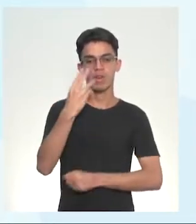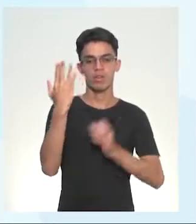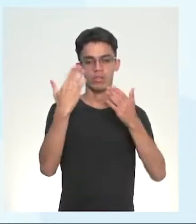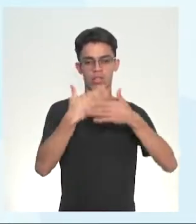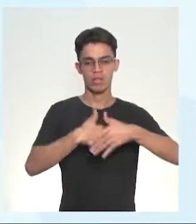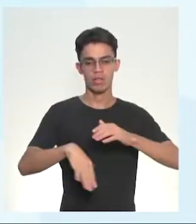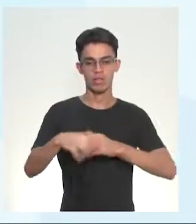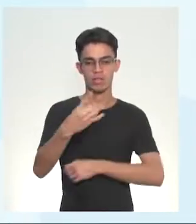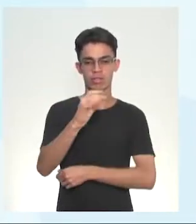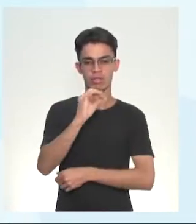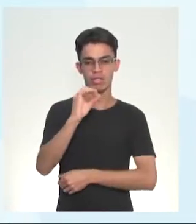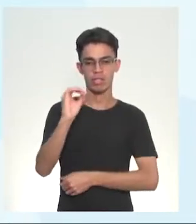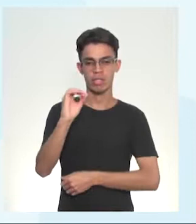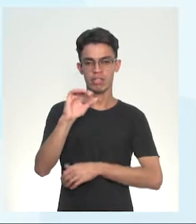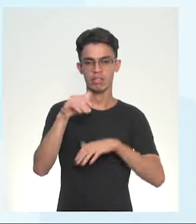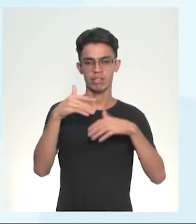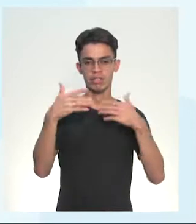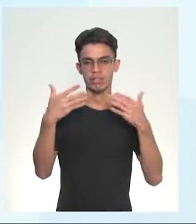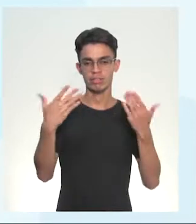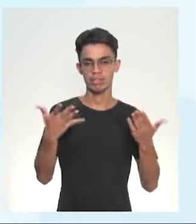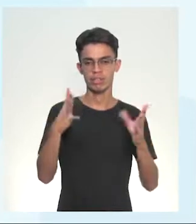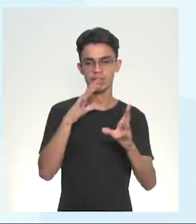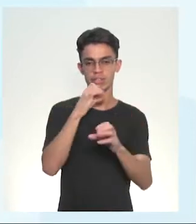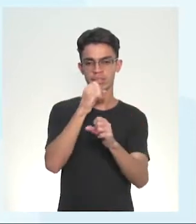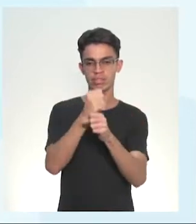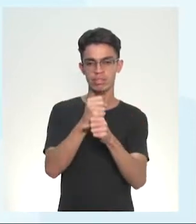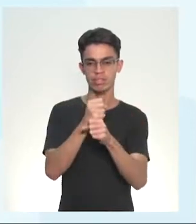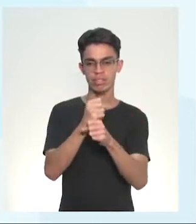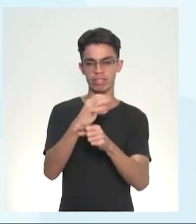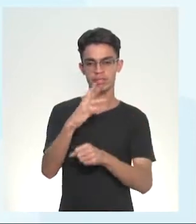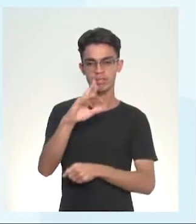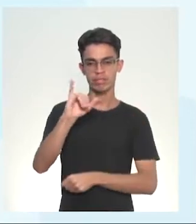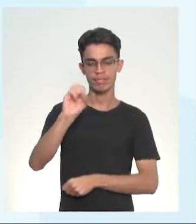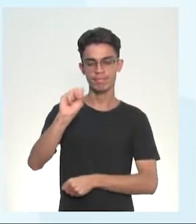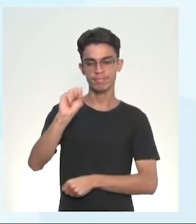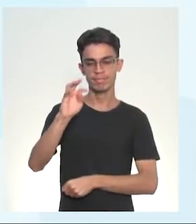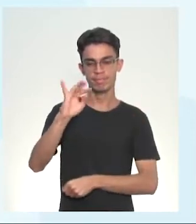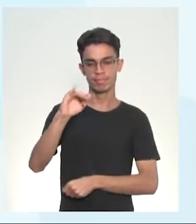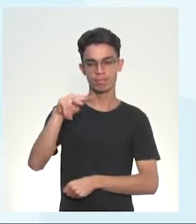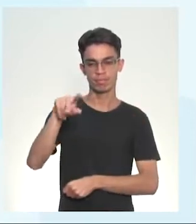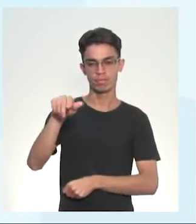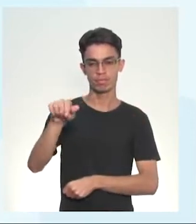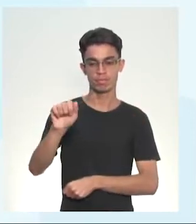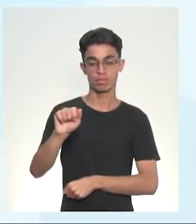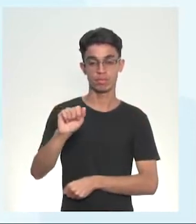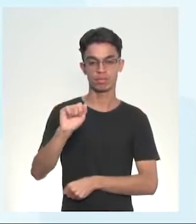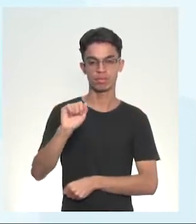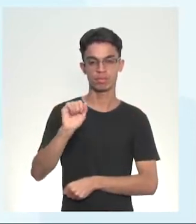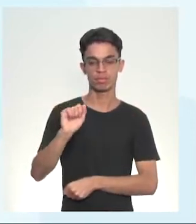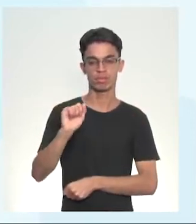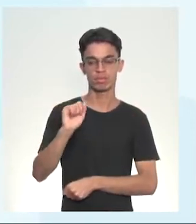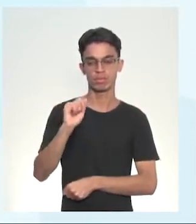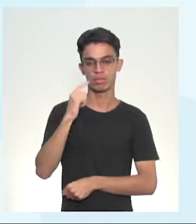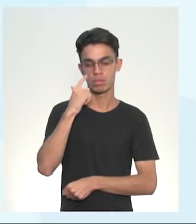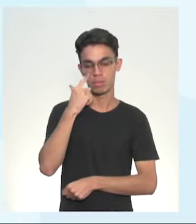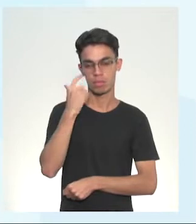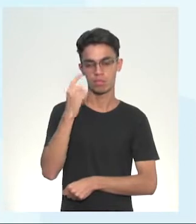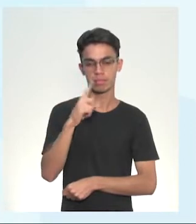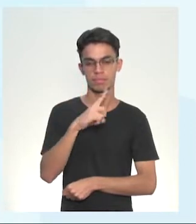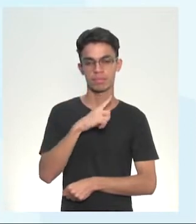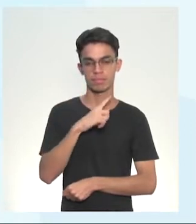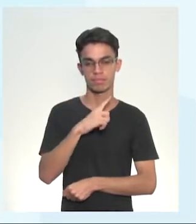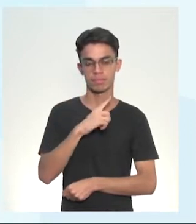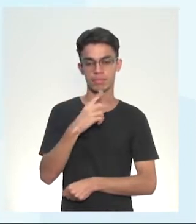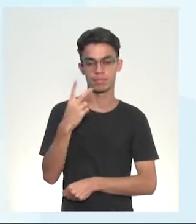prova fosse 10, qual seria a nota obtida por Cristina? Então, vamos pensar, pessoal? Aqui você tem